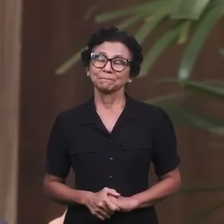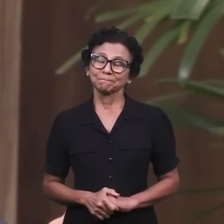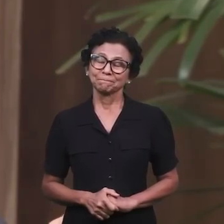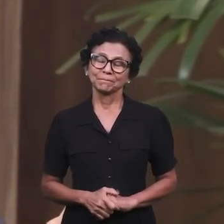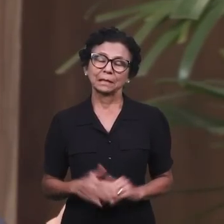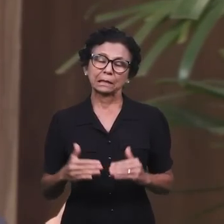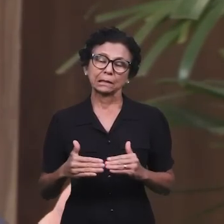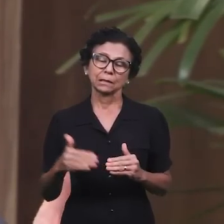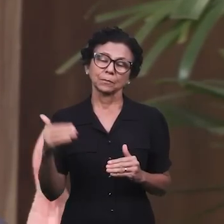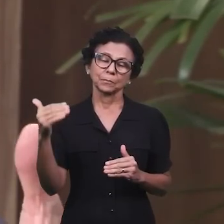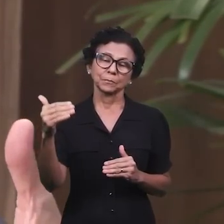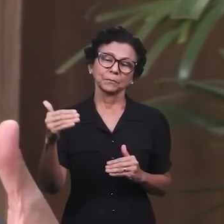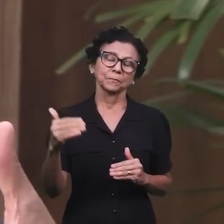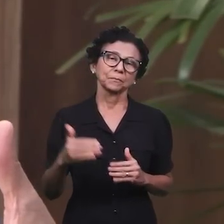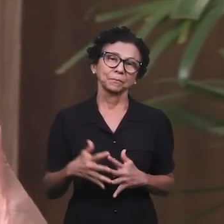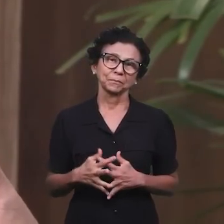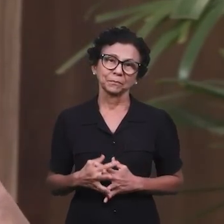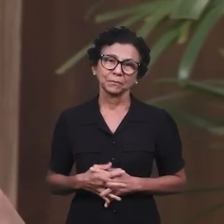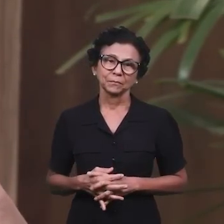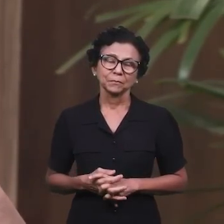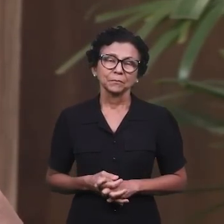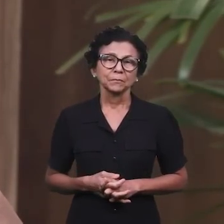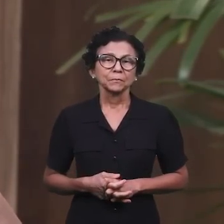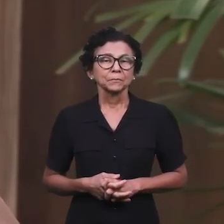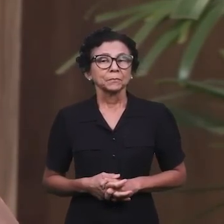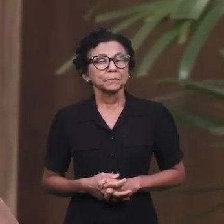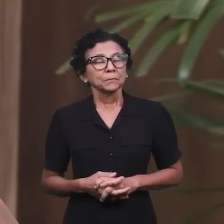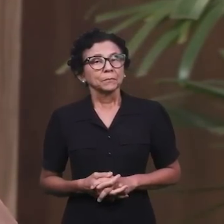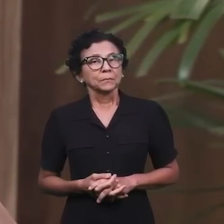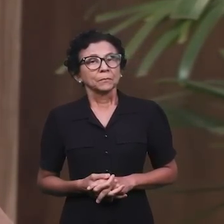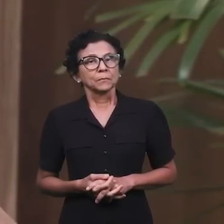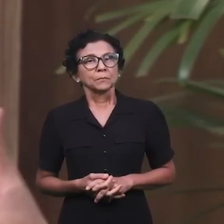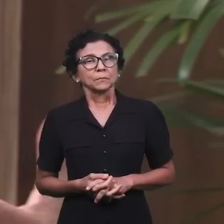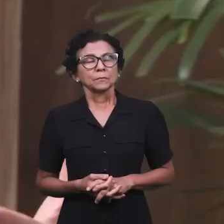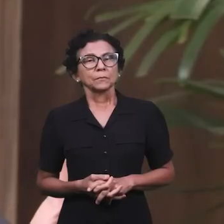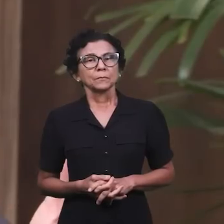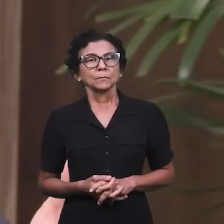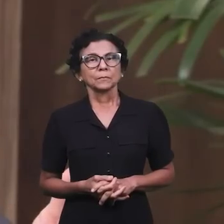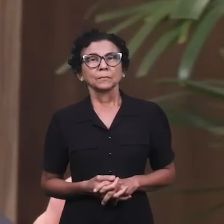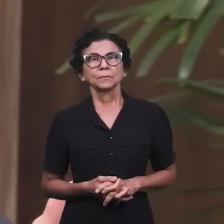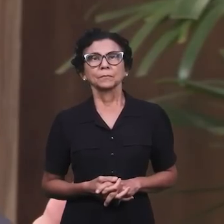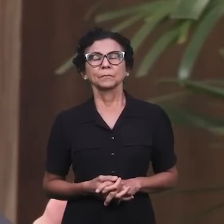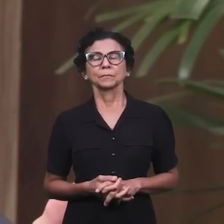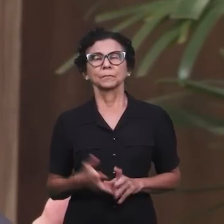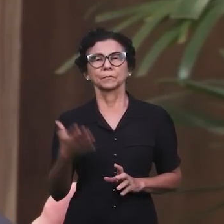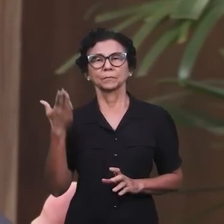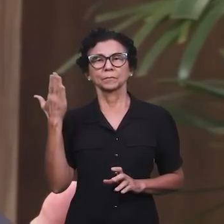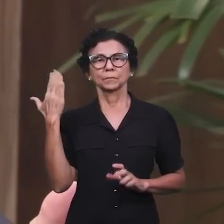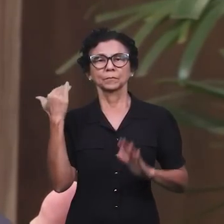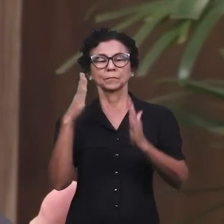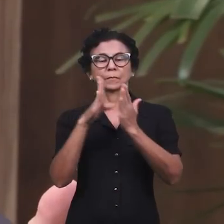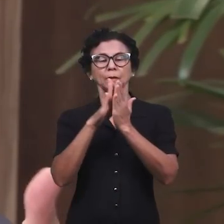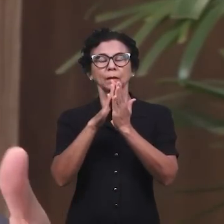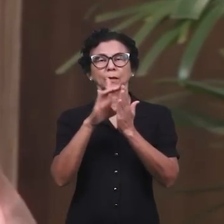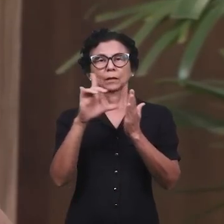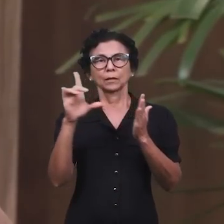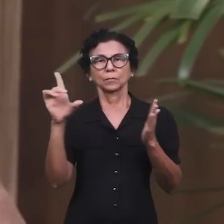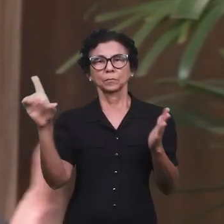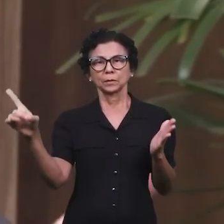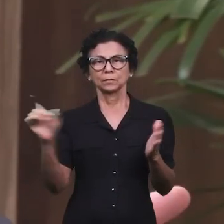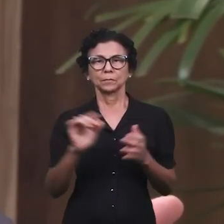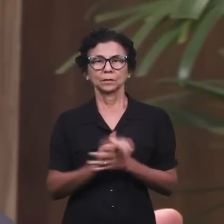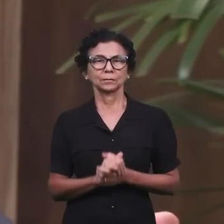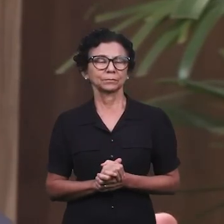diante, pelo fato até de que a Bíblia naquela ocasião, ela não era